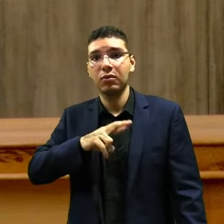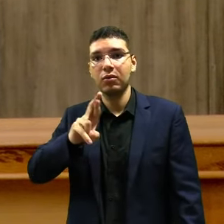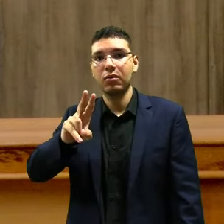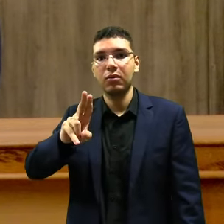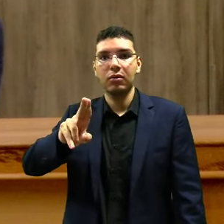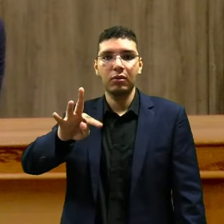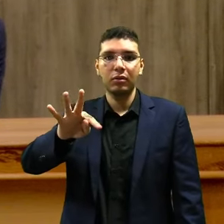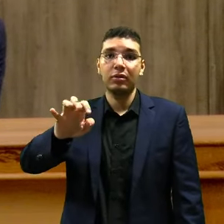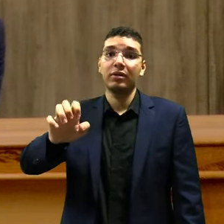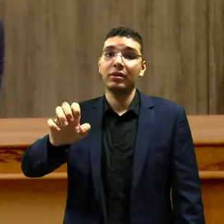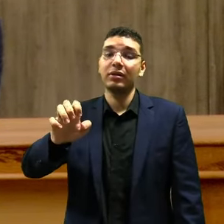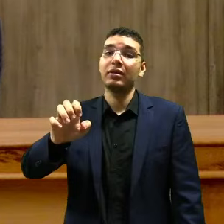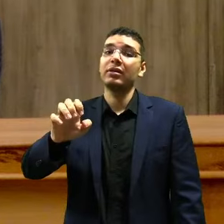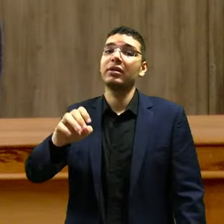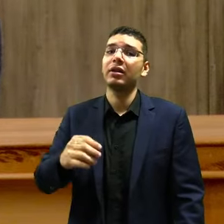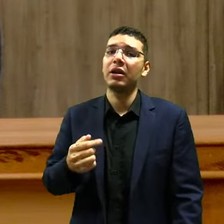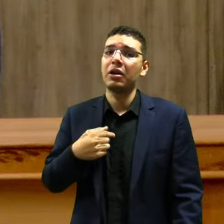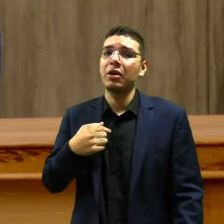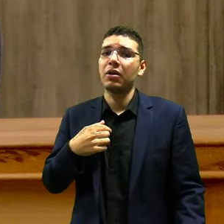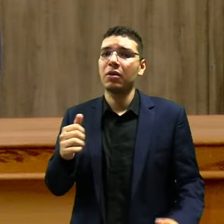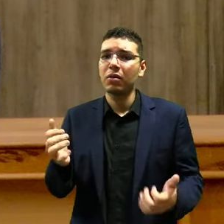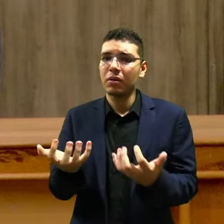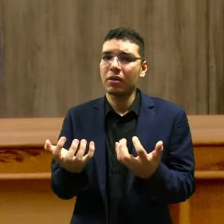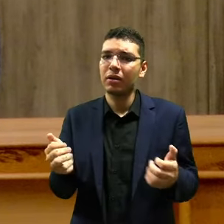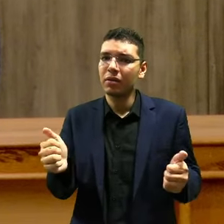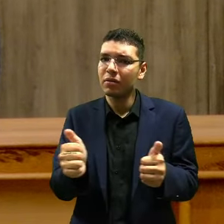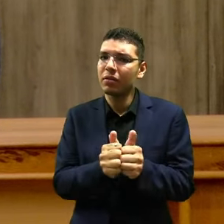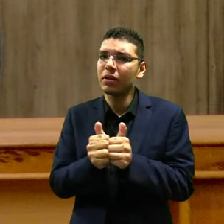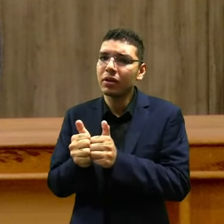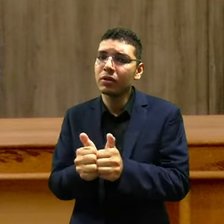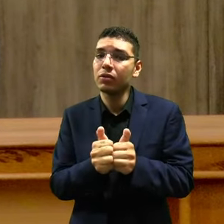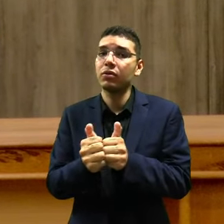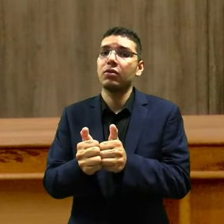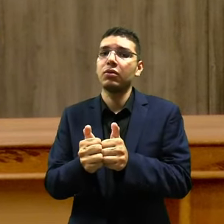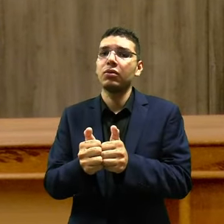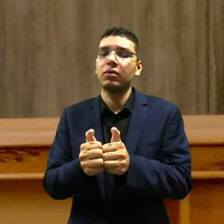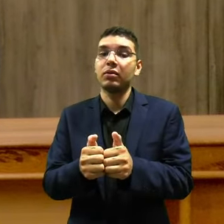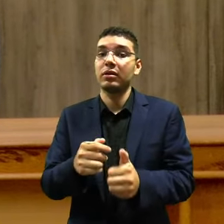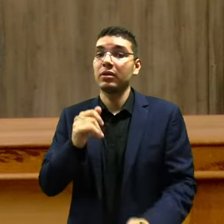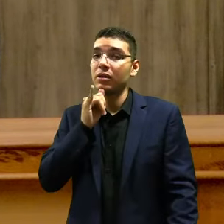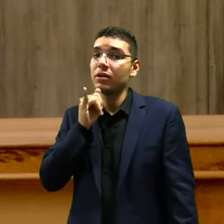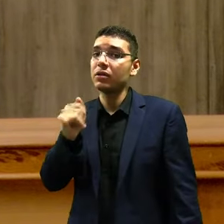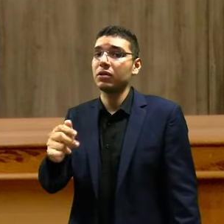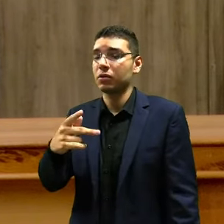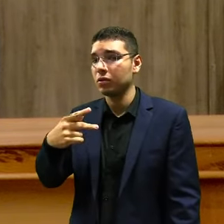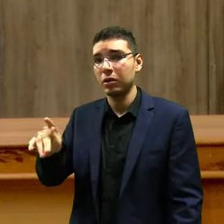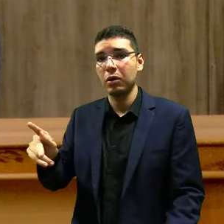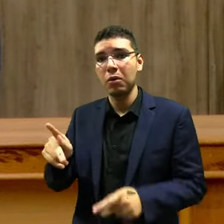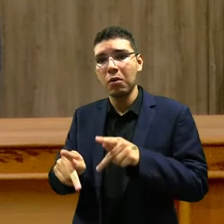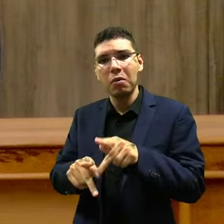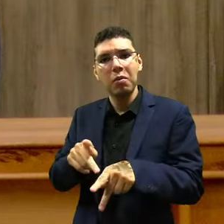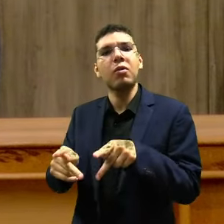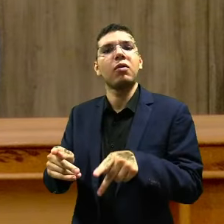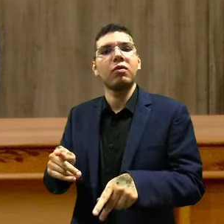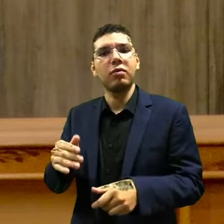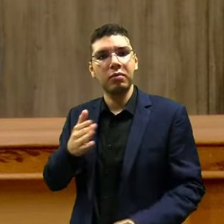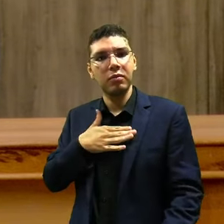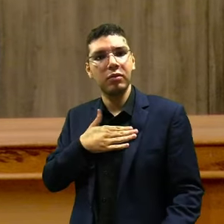ir embora porque de agora em diante o teu povo é o meu povo e o teu